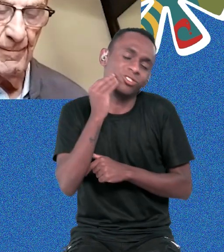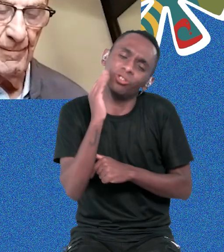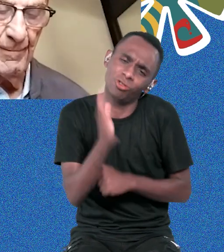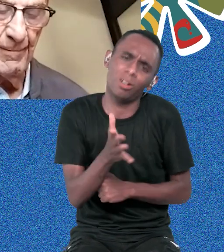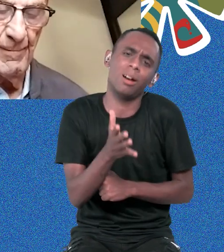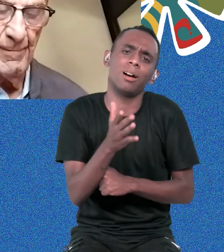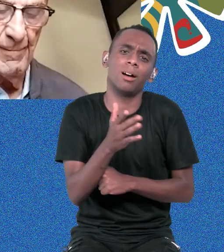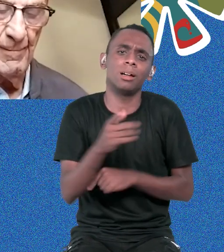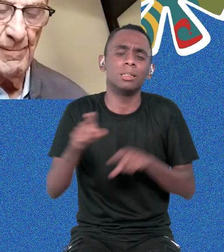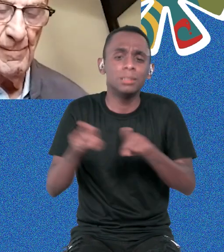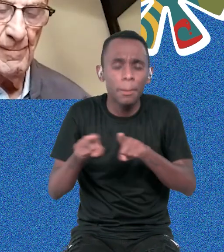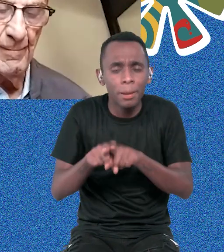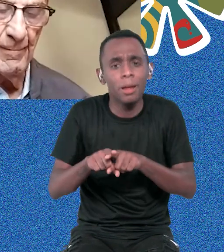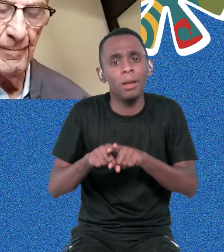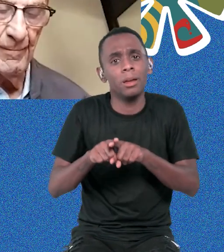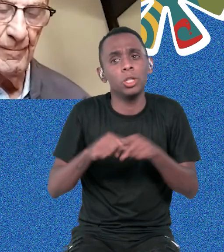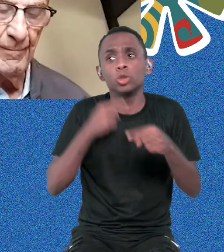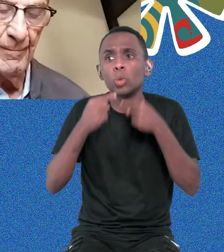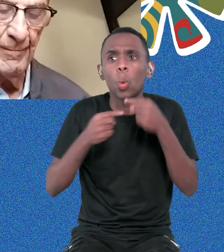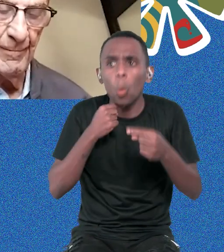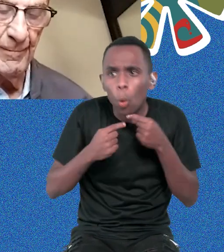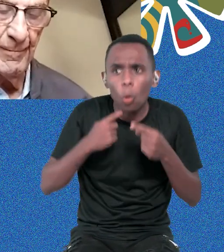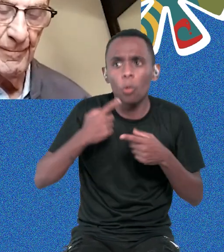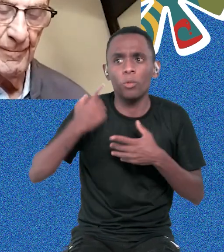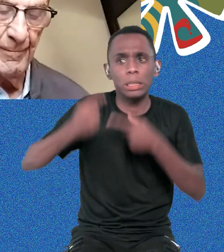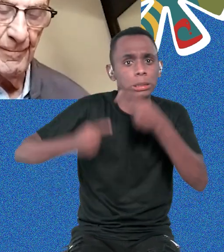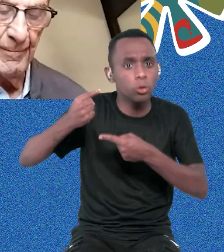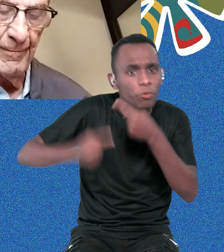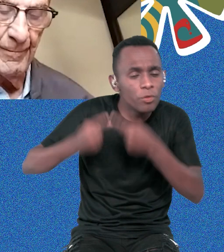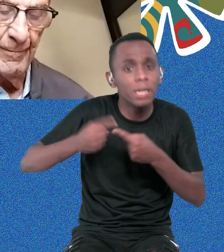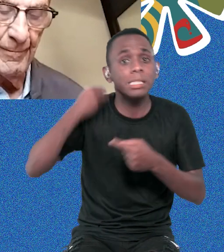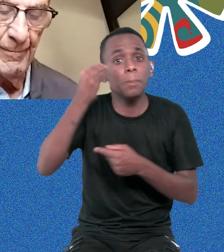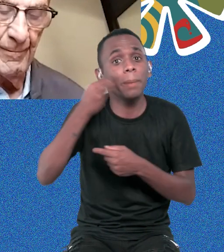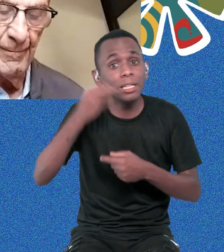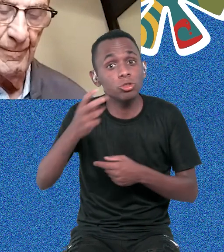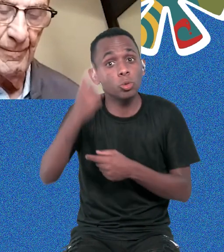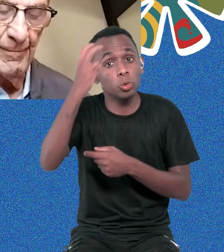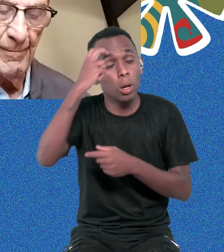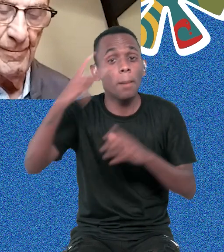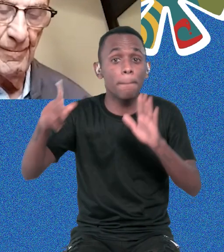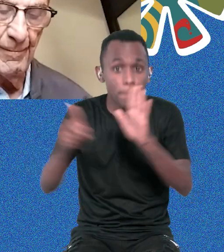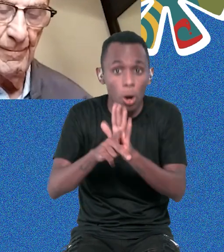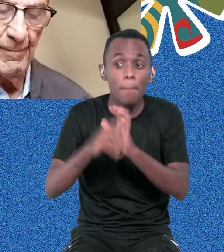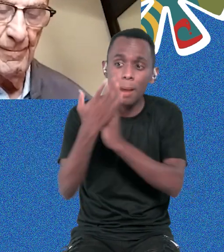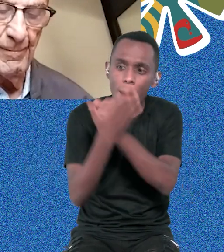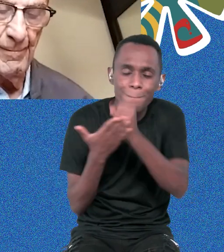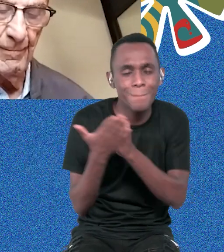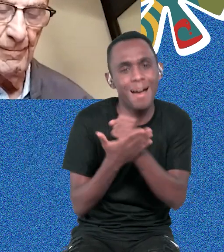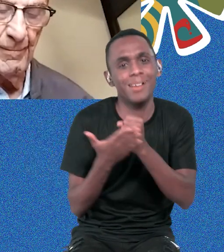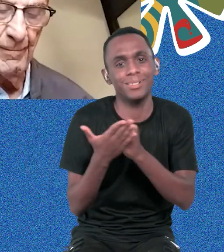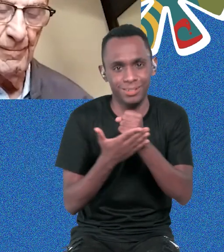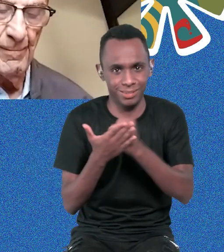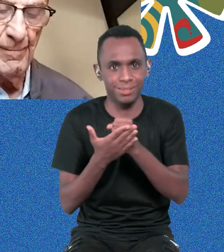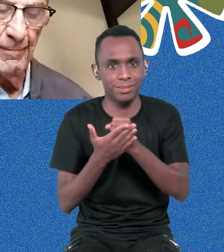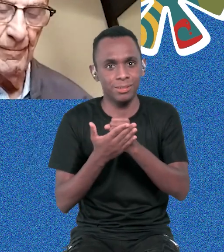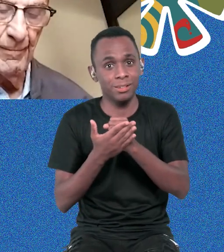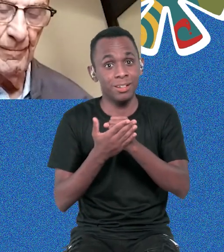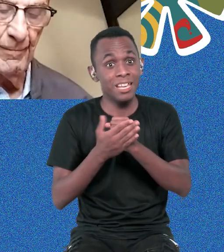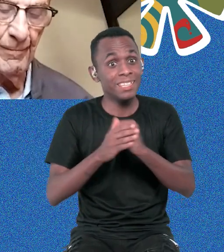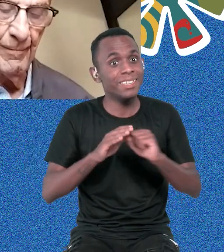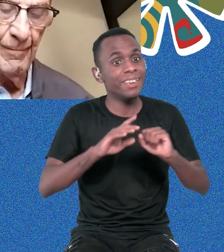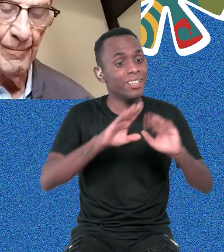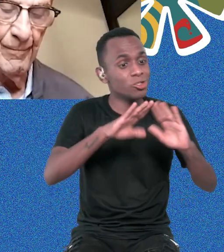conhecimentos, trazendo conflitos, vivências culturais que estão referenciadas para além